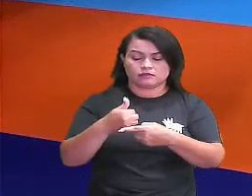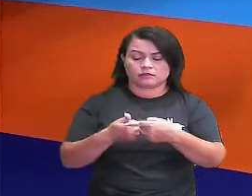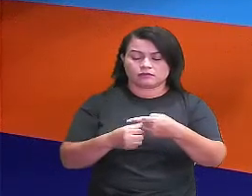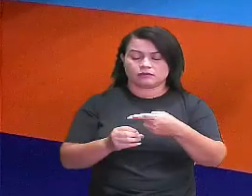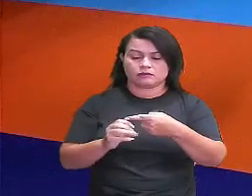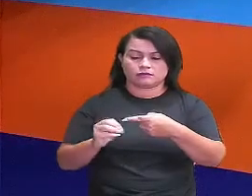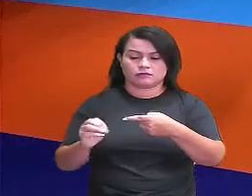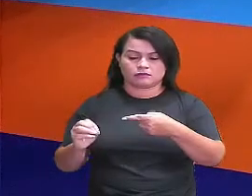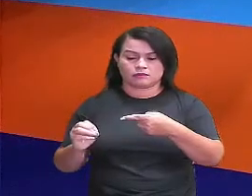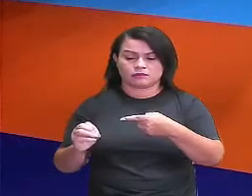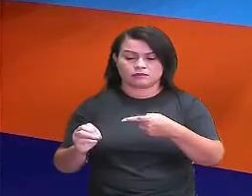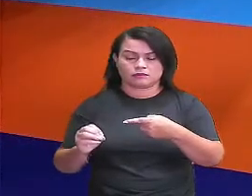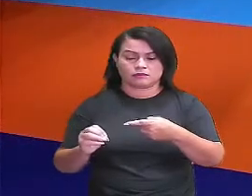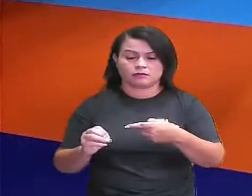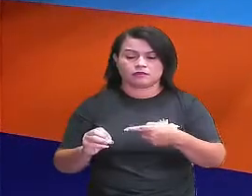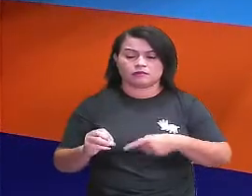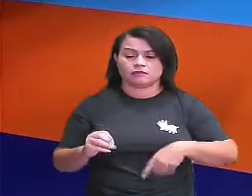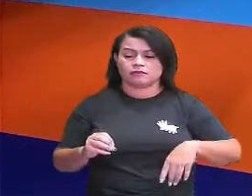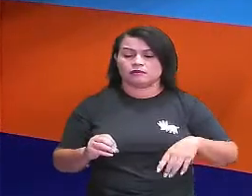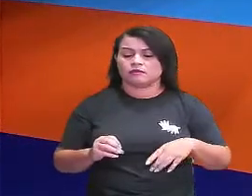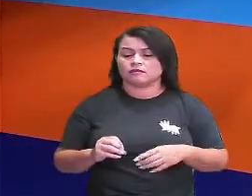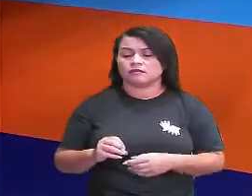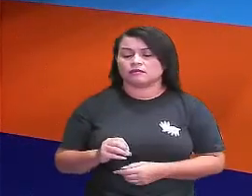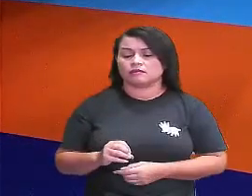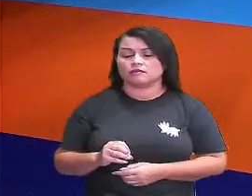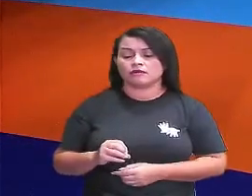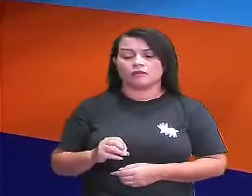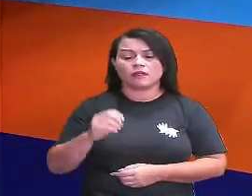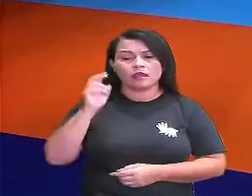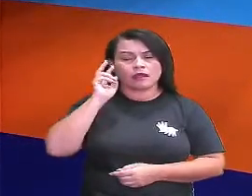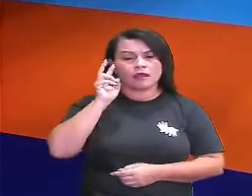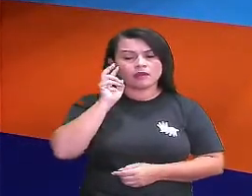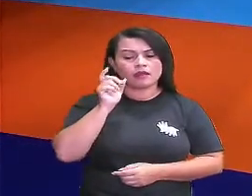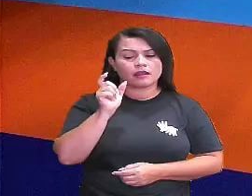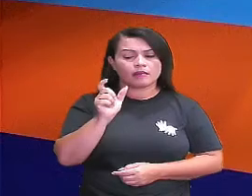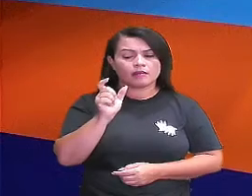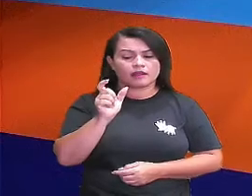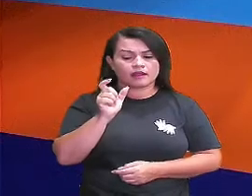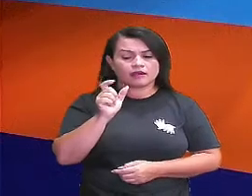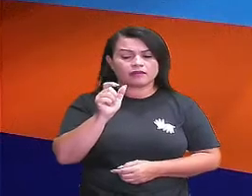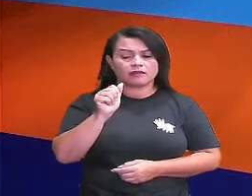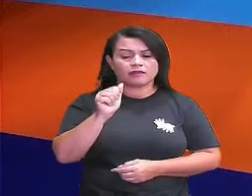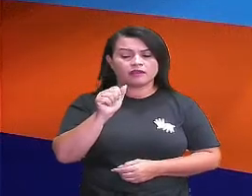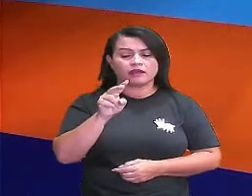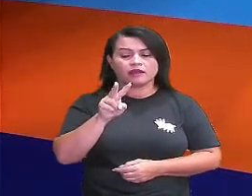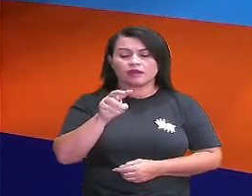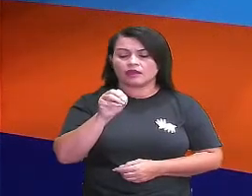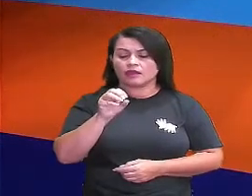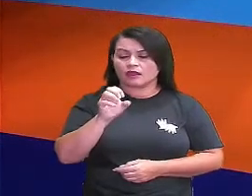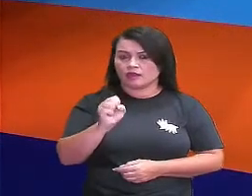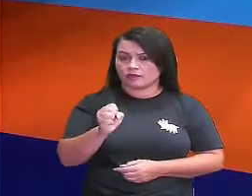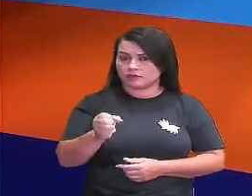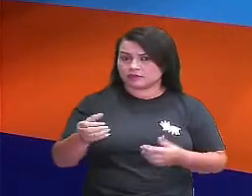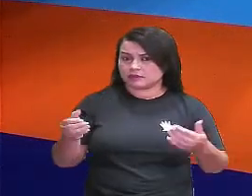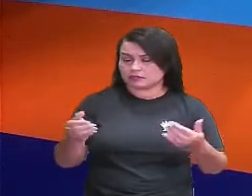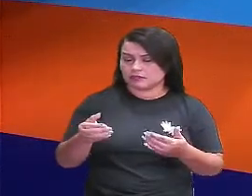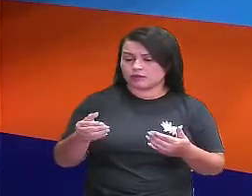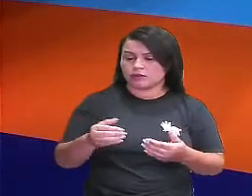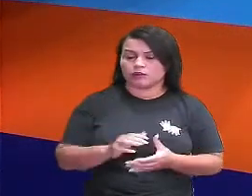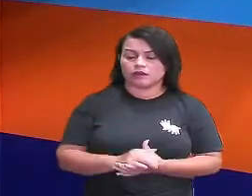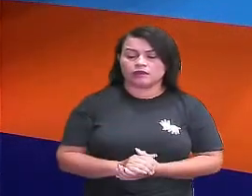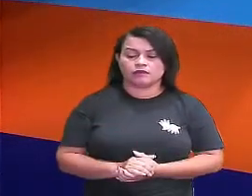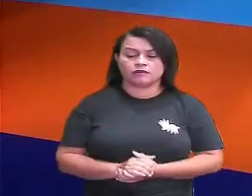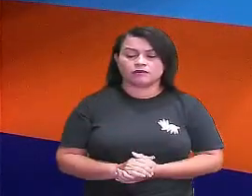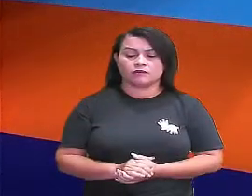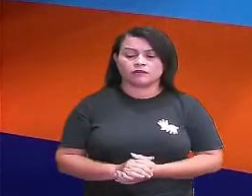100, tá? E aí, lembra daquela palavrinha avos? A gente vai usar ela agora. Eu